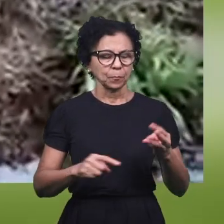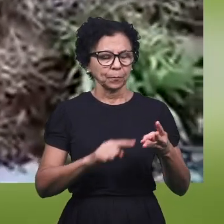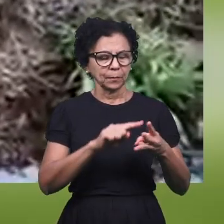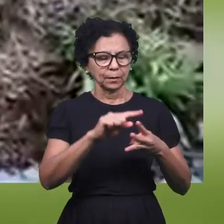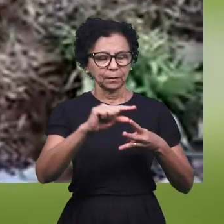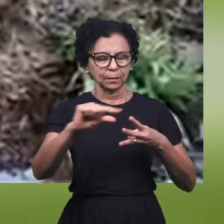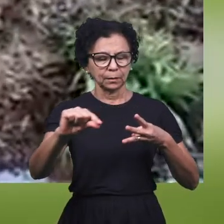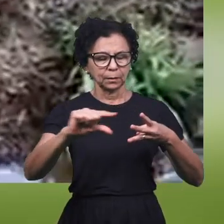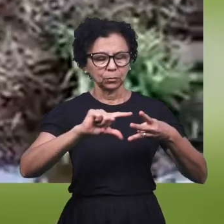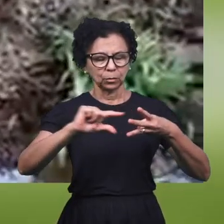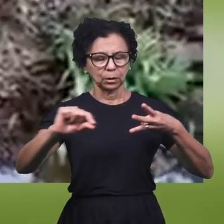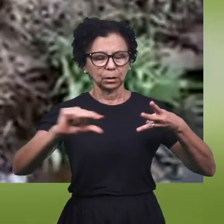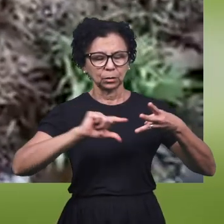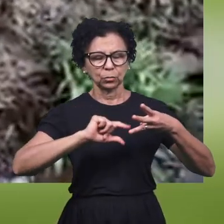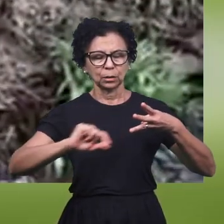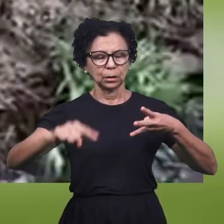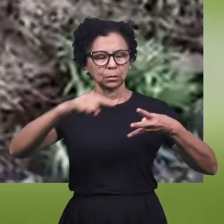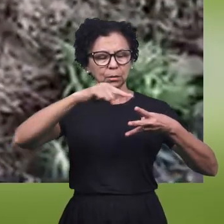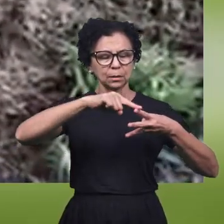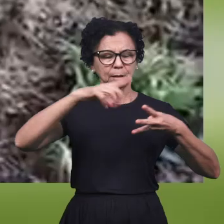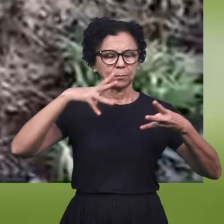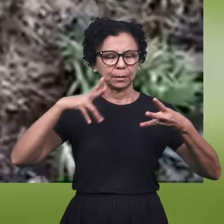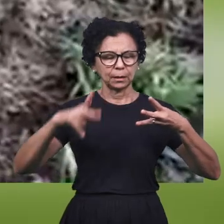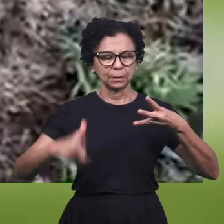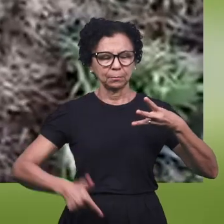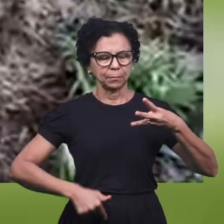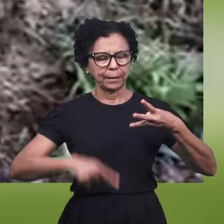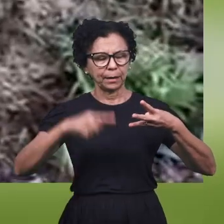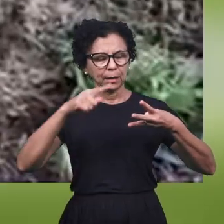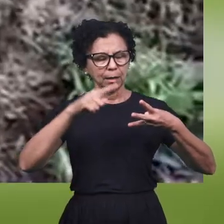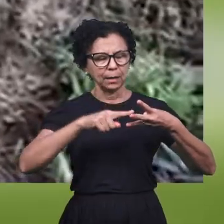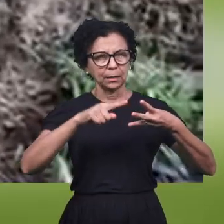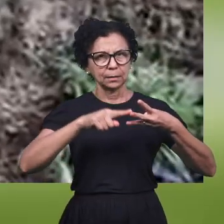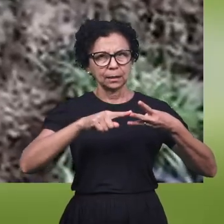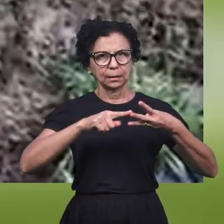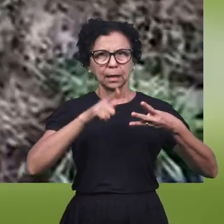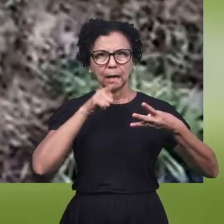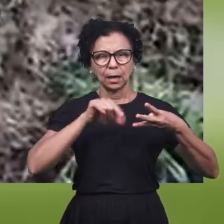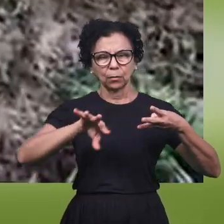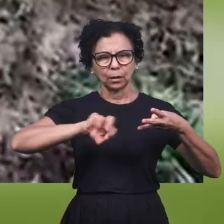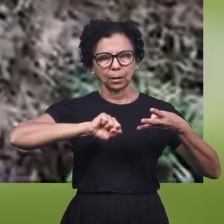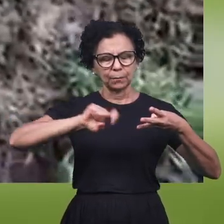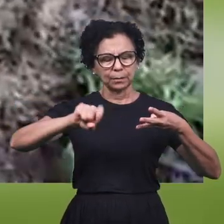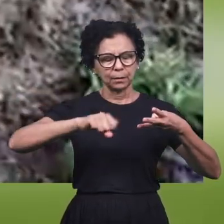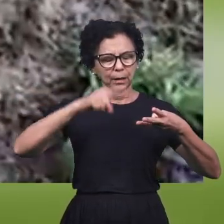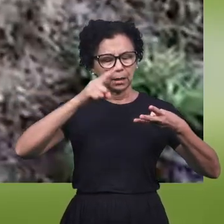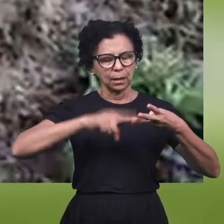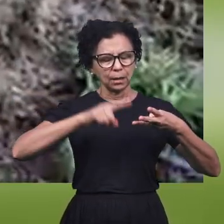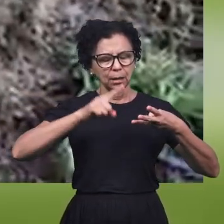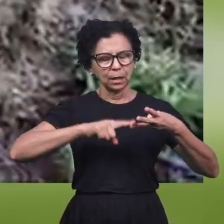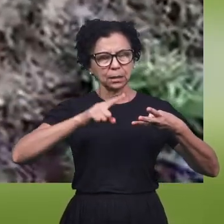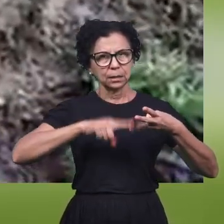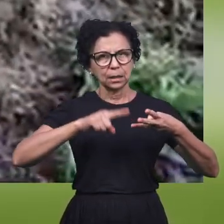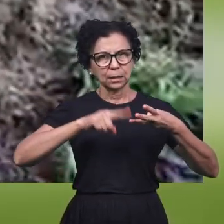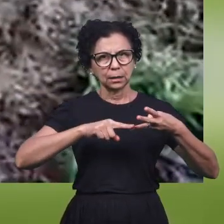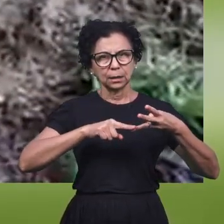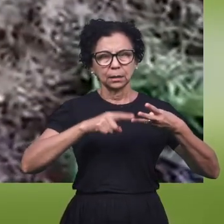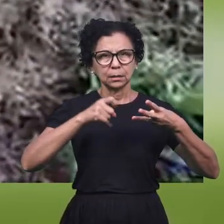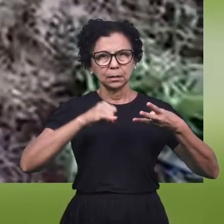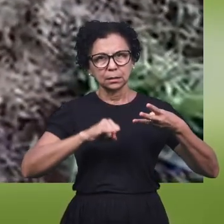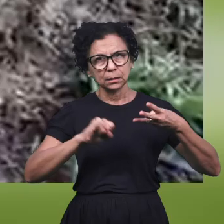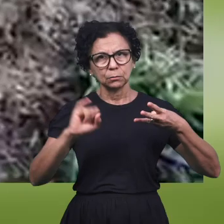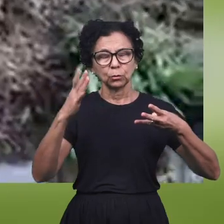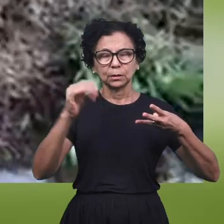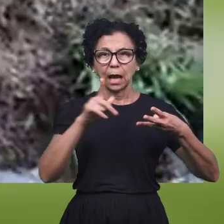canos, sendo um para a limpeza da fonte, o segundo para a captação da água e o terceiro para o escape,